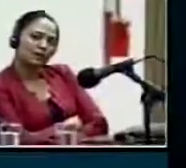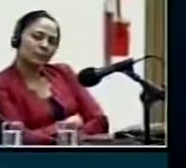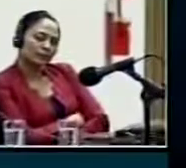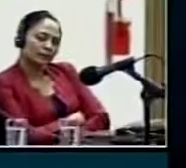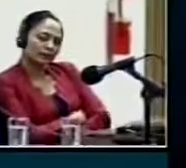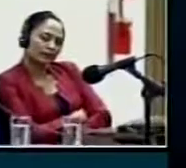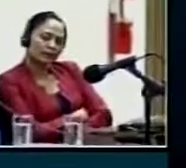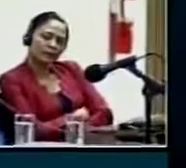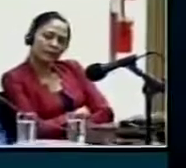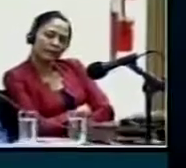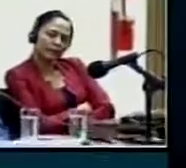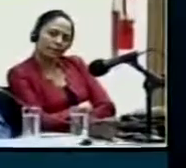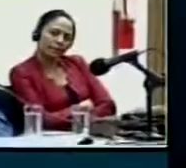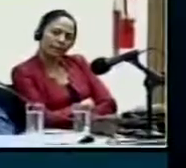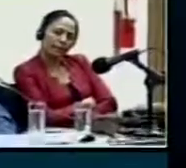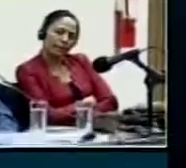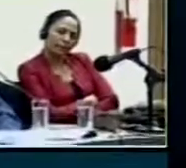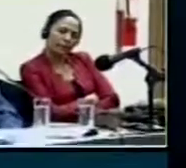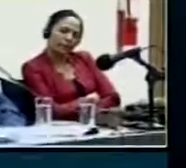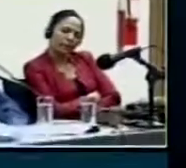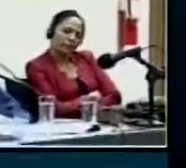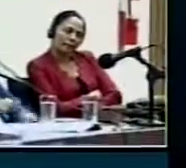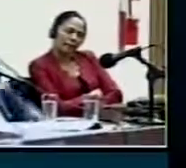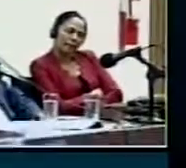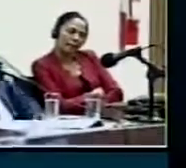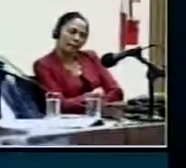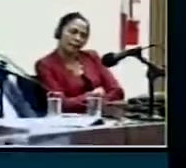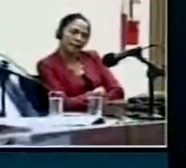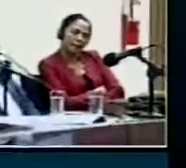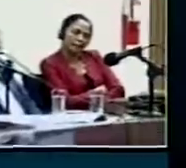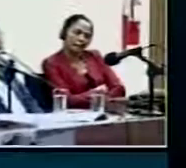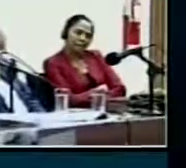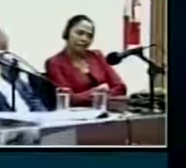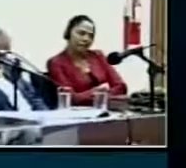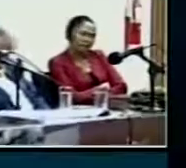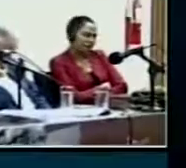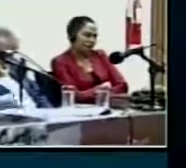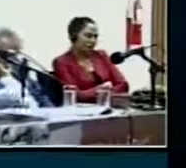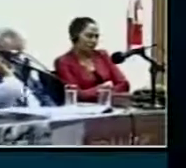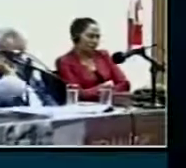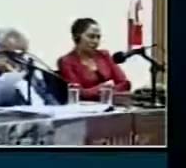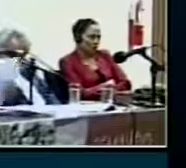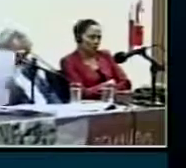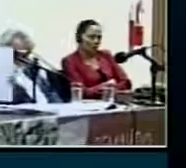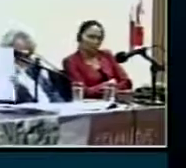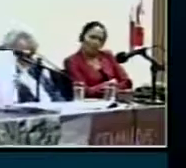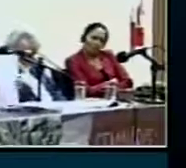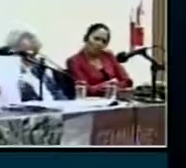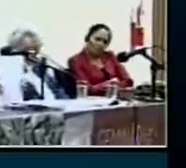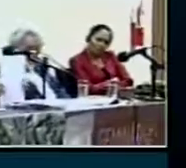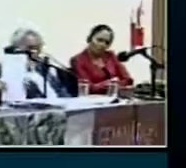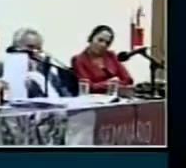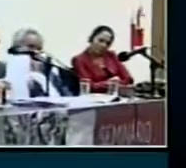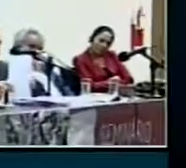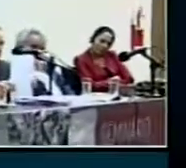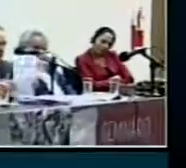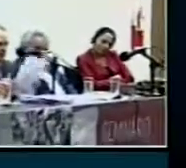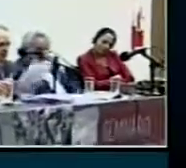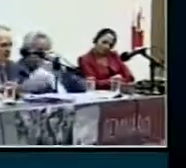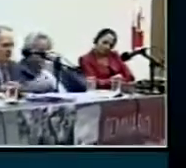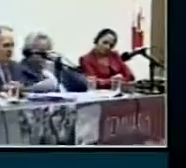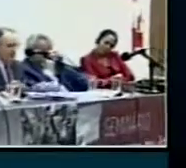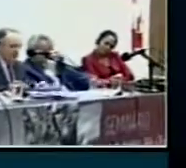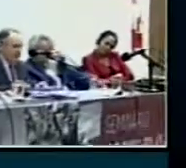Ontem mesmo, deputado Elias, no norte do estado, o Paulo lá falava, eu entro no hospital daqui, a Roberto Silvares parece um campo